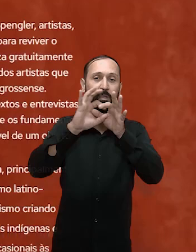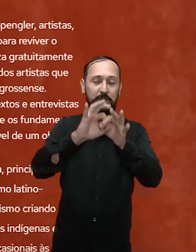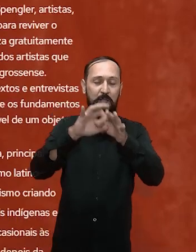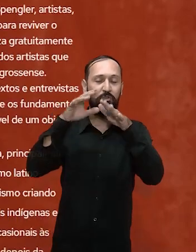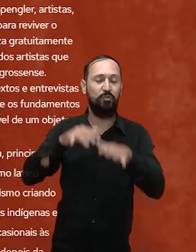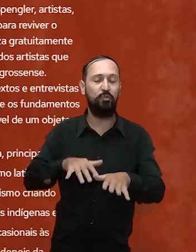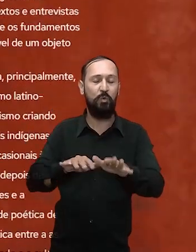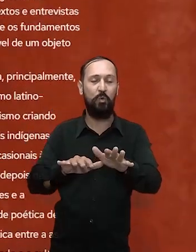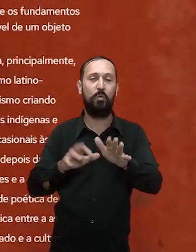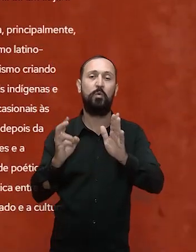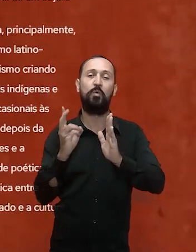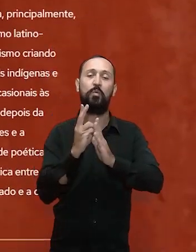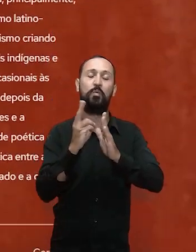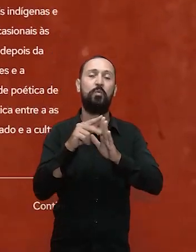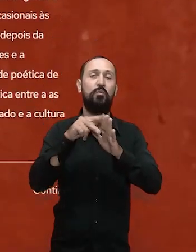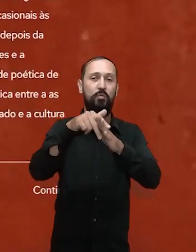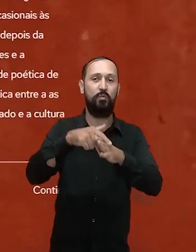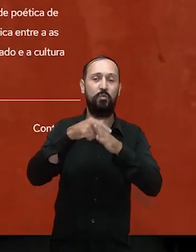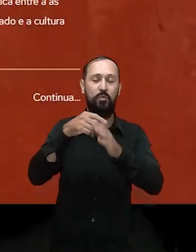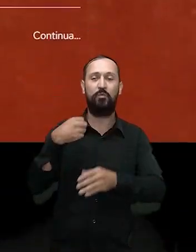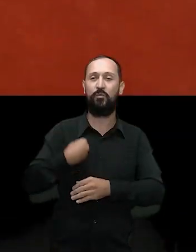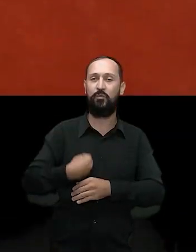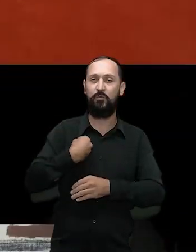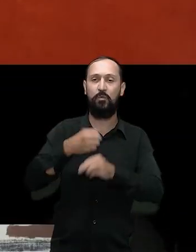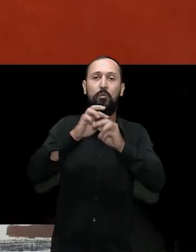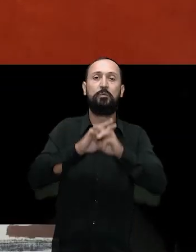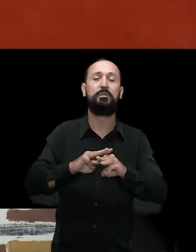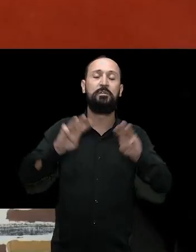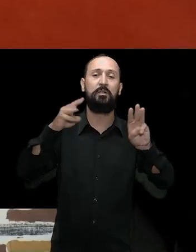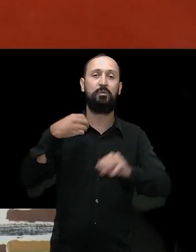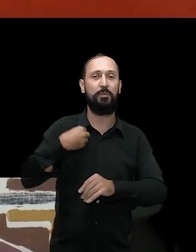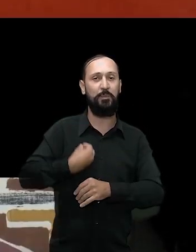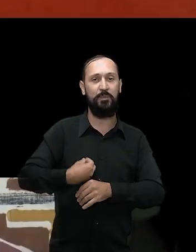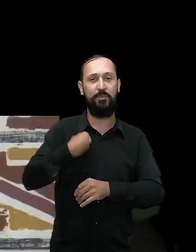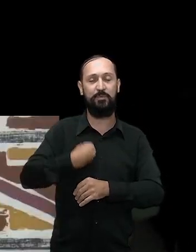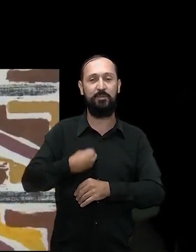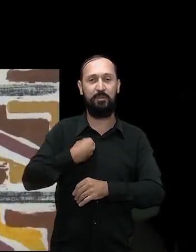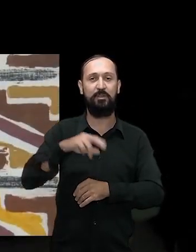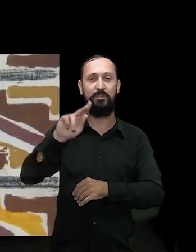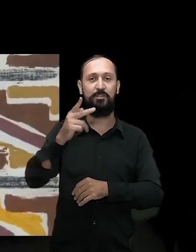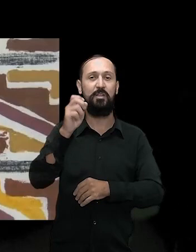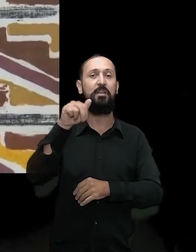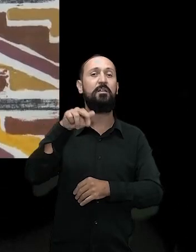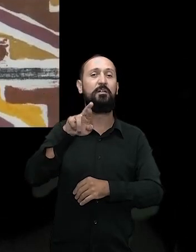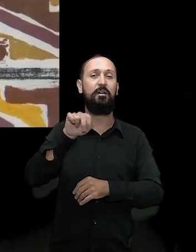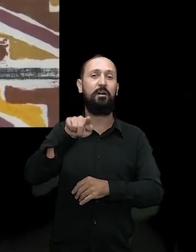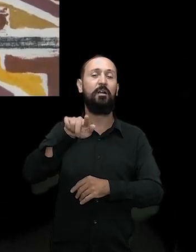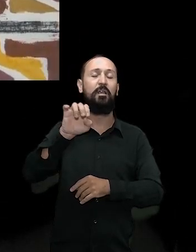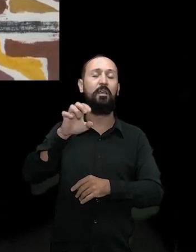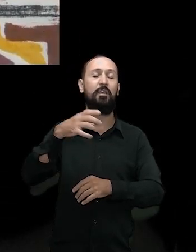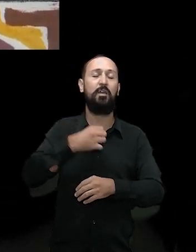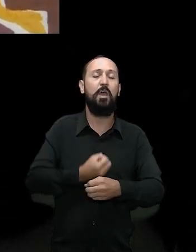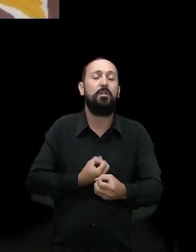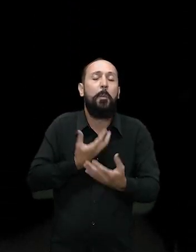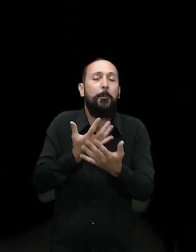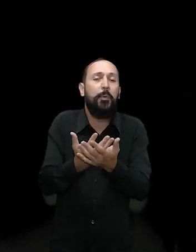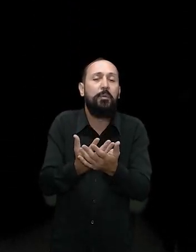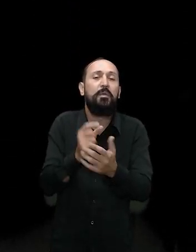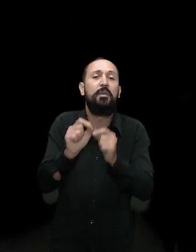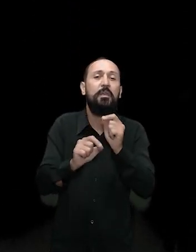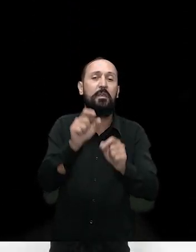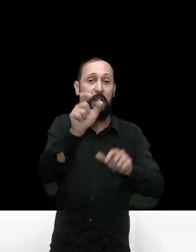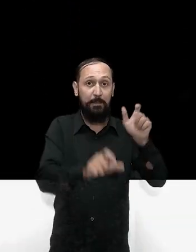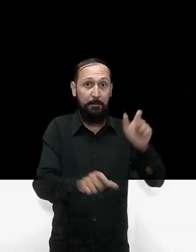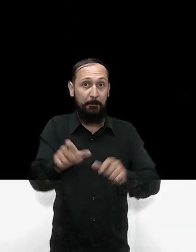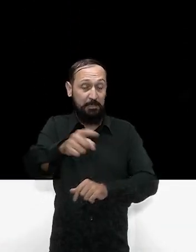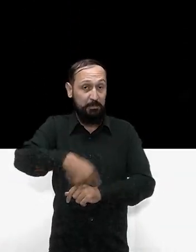Unidade Guaicuru Viva, que consiste num site com a história do movimento Guaicuru e de Henrique Spengler, depoimentos